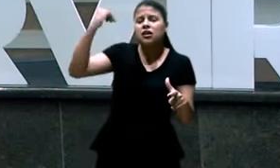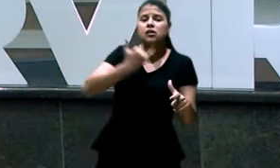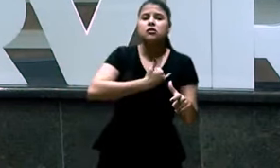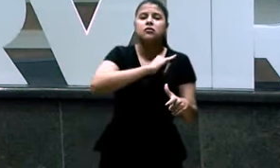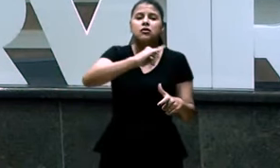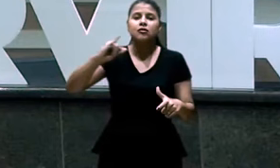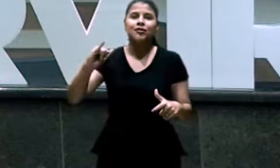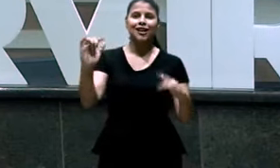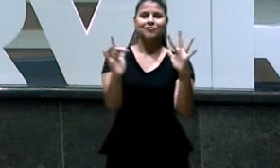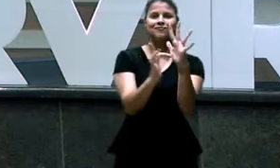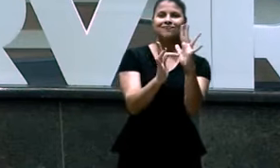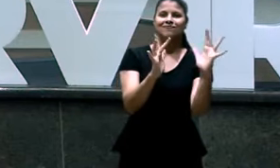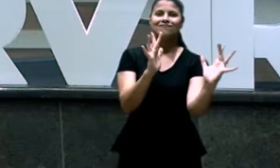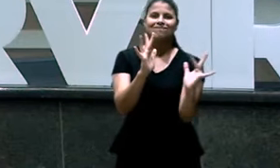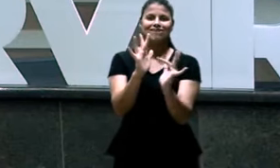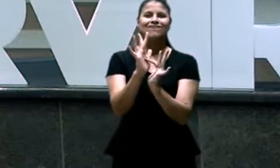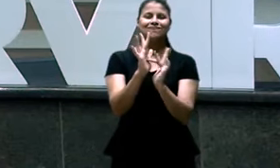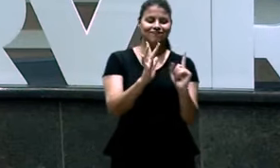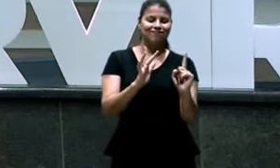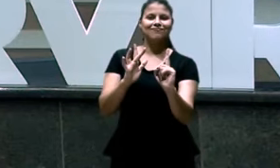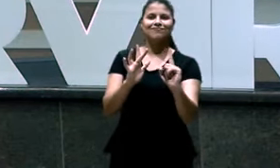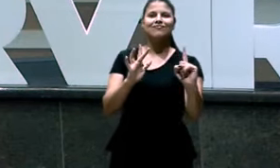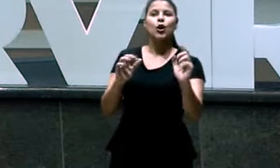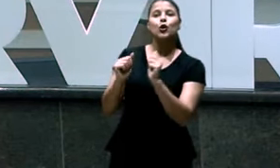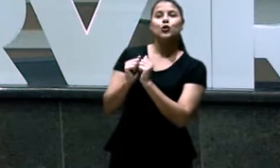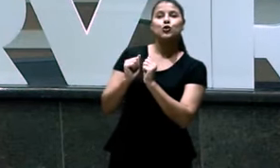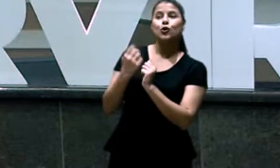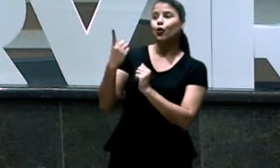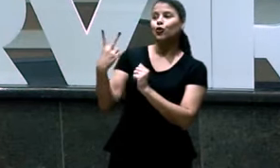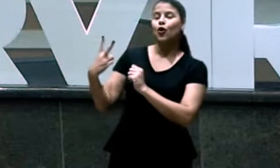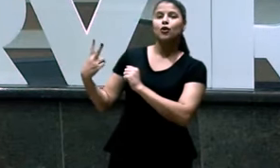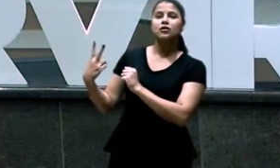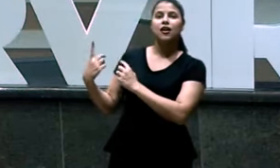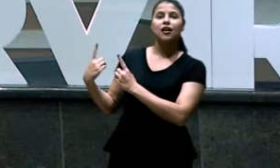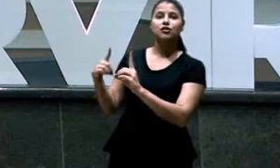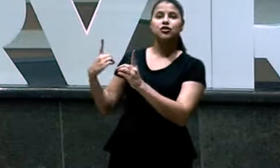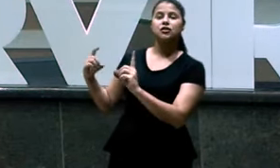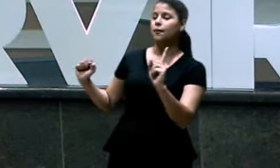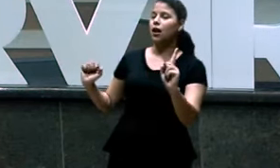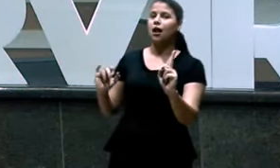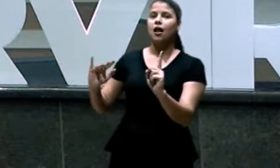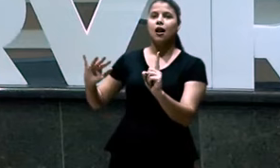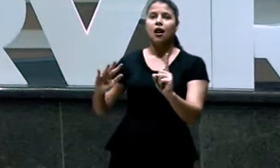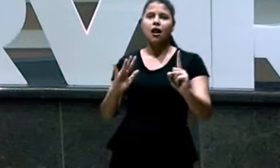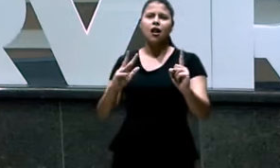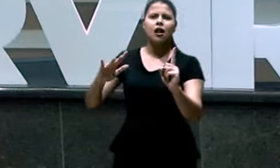Ele parou na entrada de Samaria, e olhou para os discípulos e disse, vão comprar